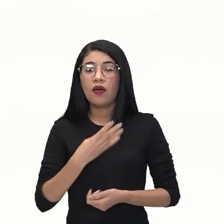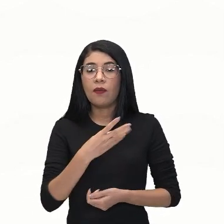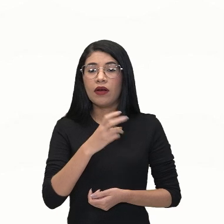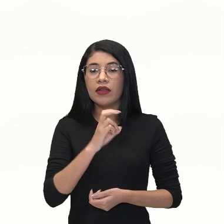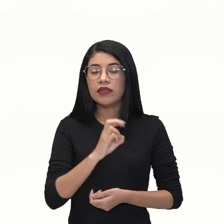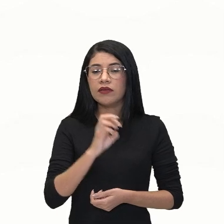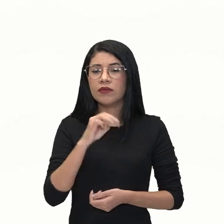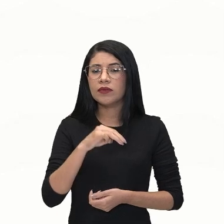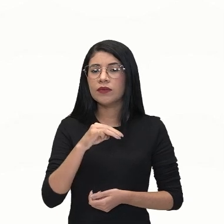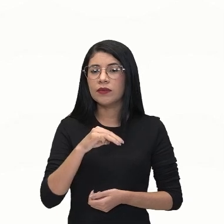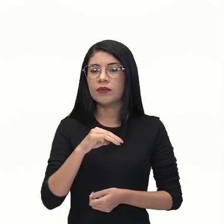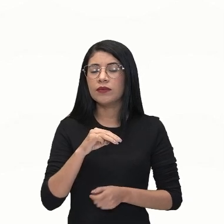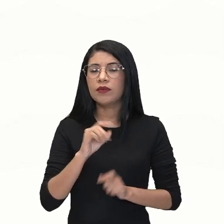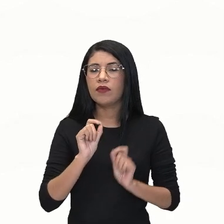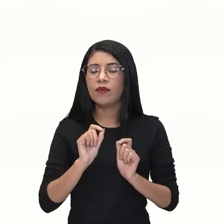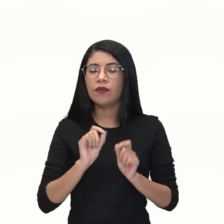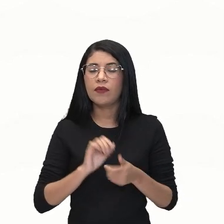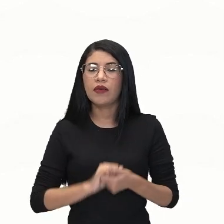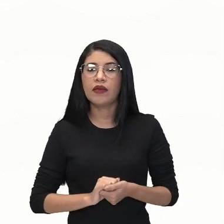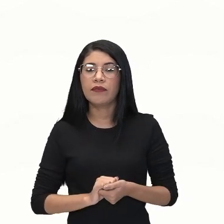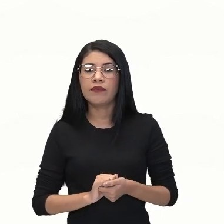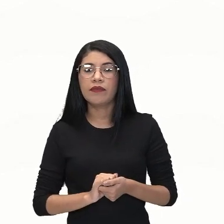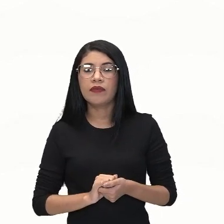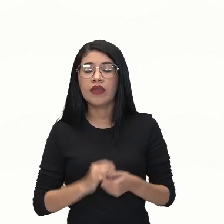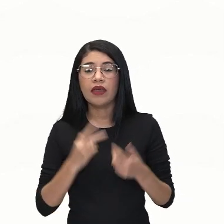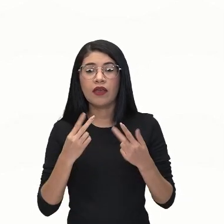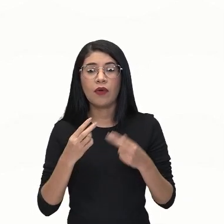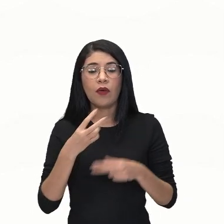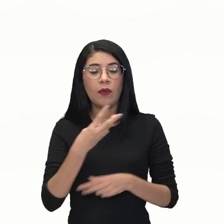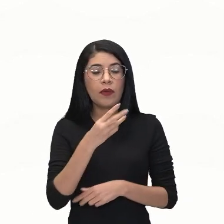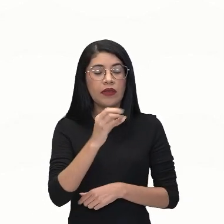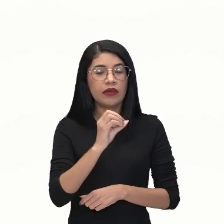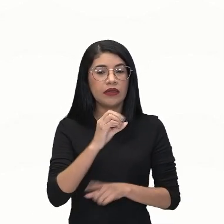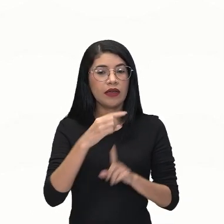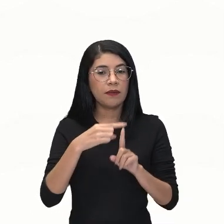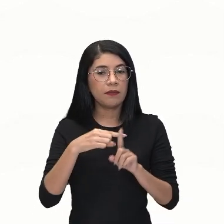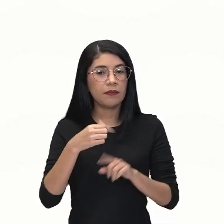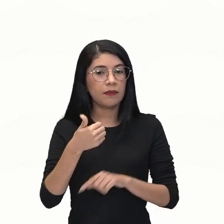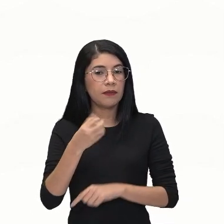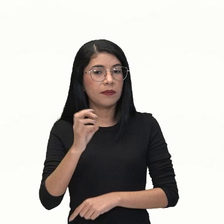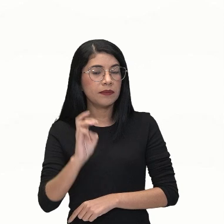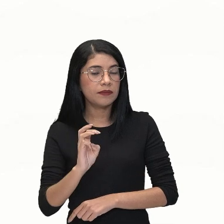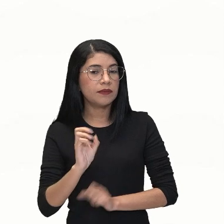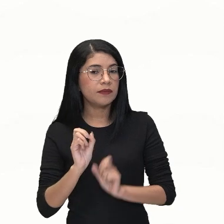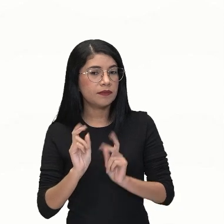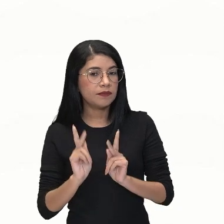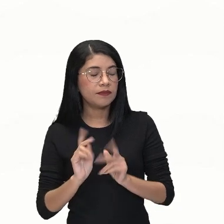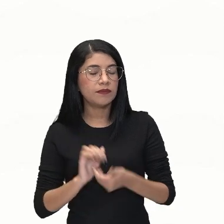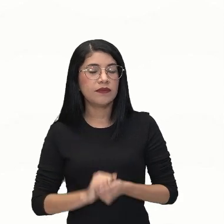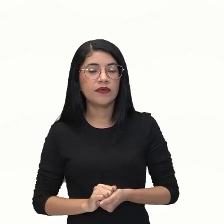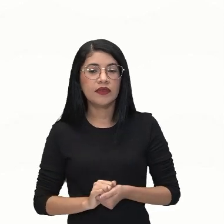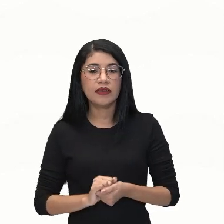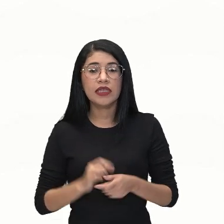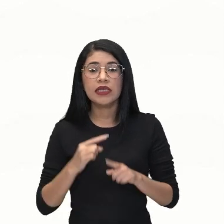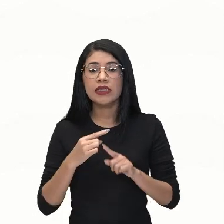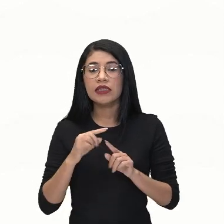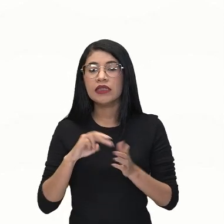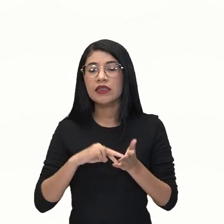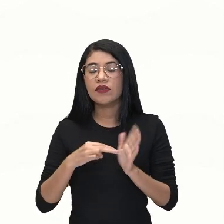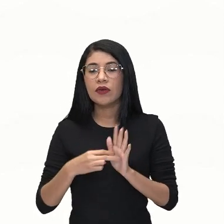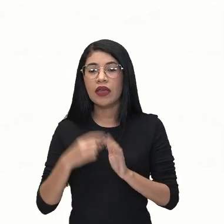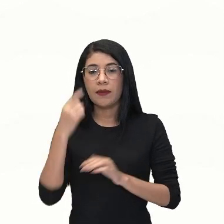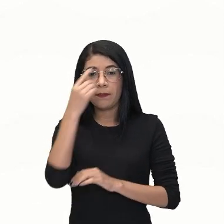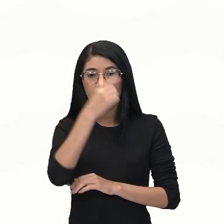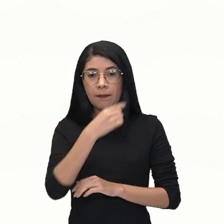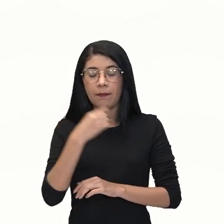de concordar comigo que é a mesma coisa do que 30 mais 15, ou seja, é meia hora mais 15